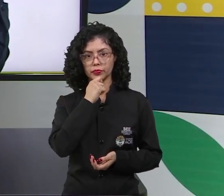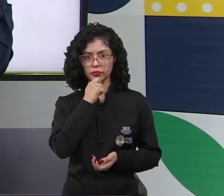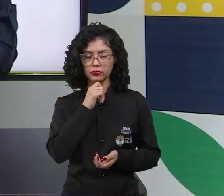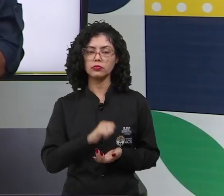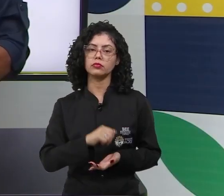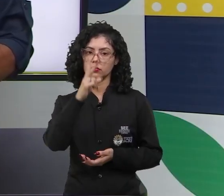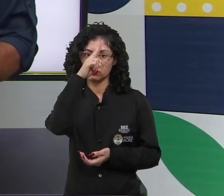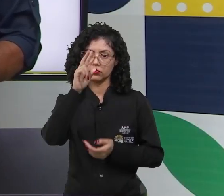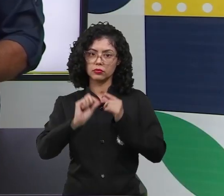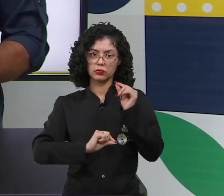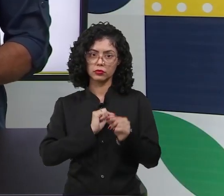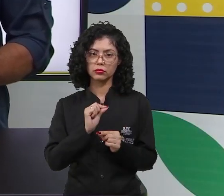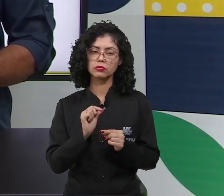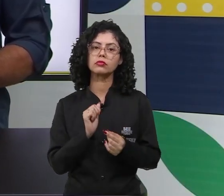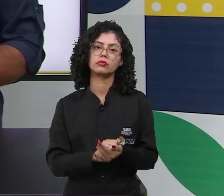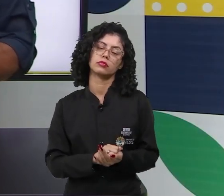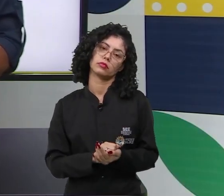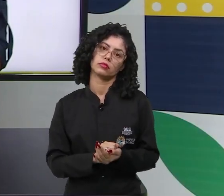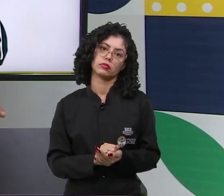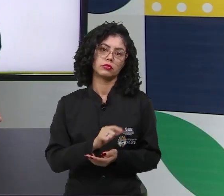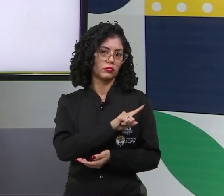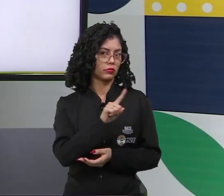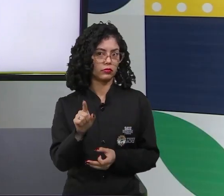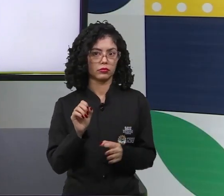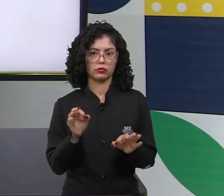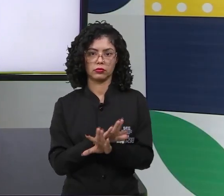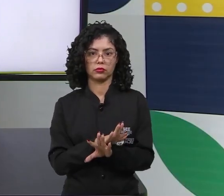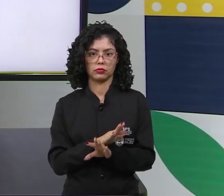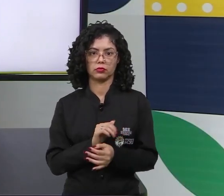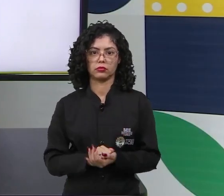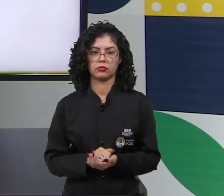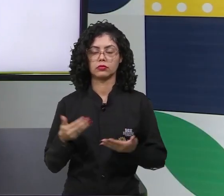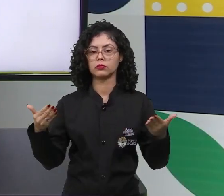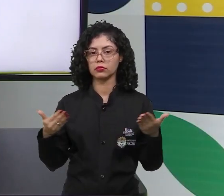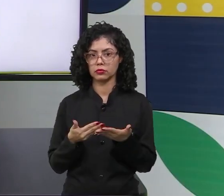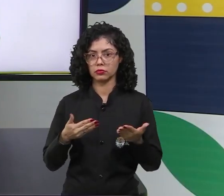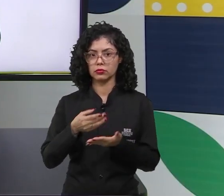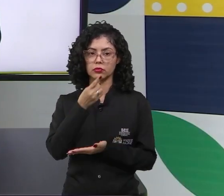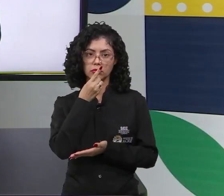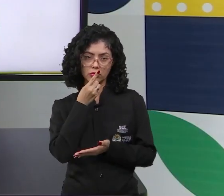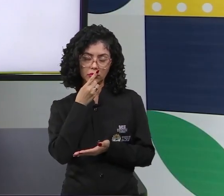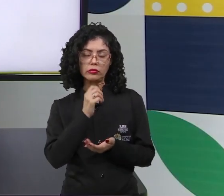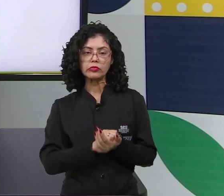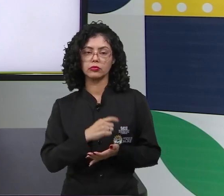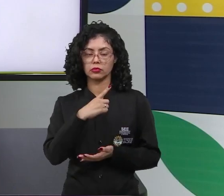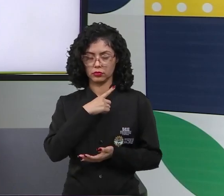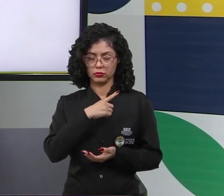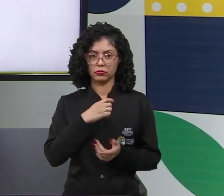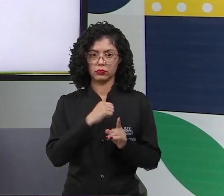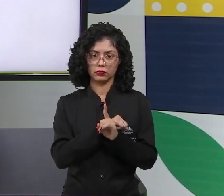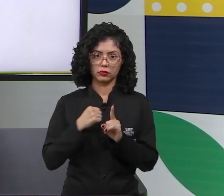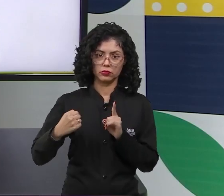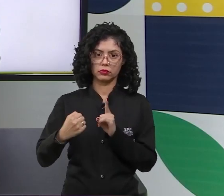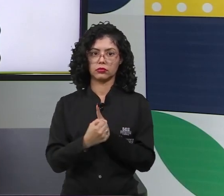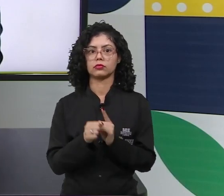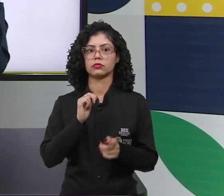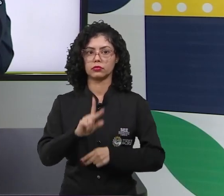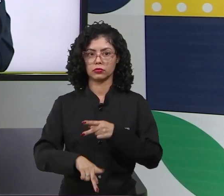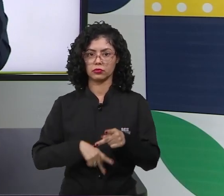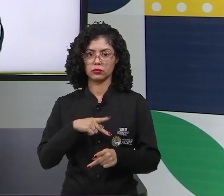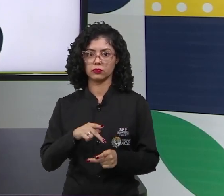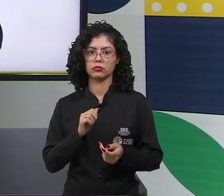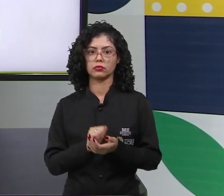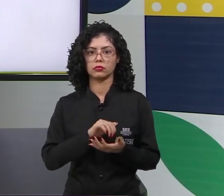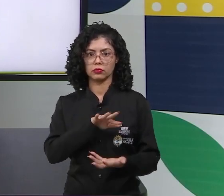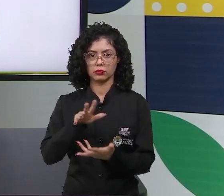Vale ressaltar aqui, gente, que isso não acabou. Nos dias atuais, ainda temos sociedades e povos